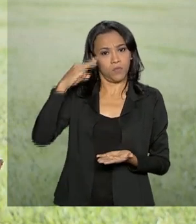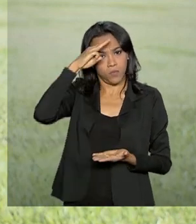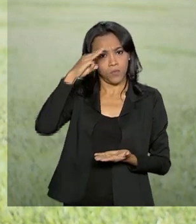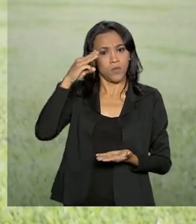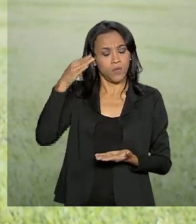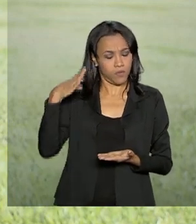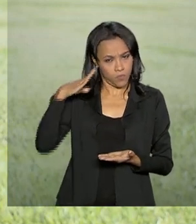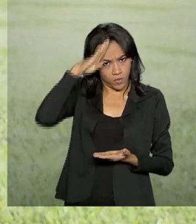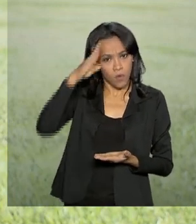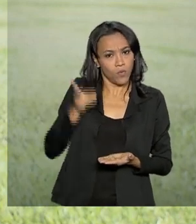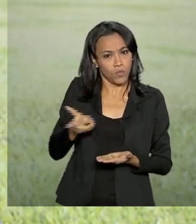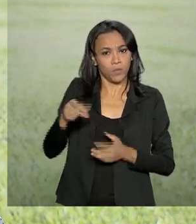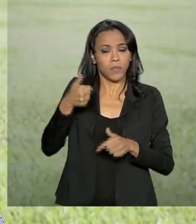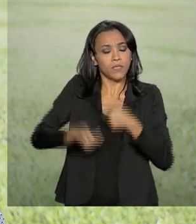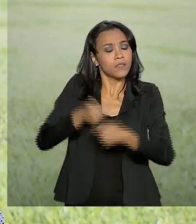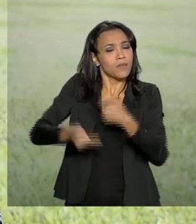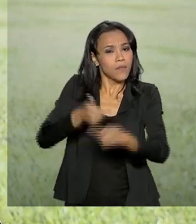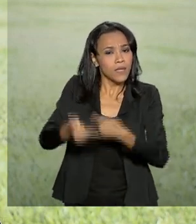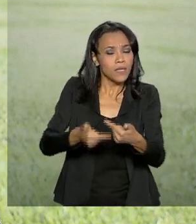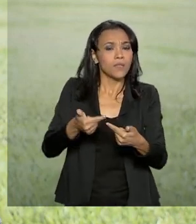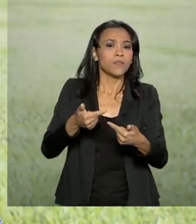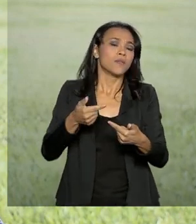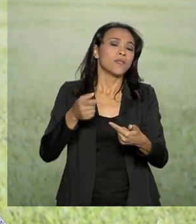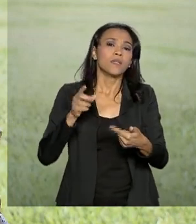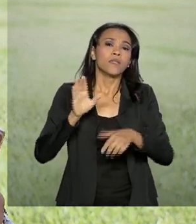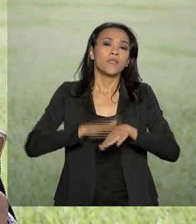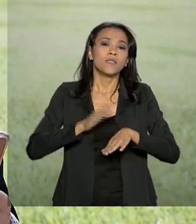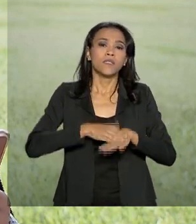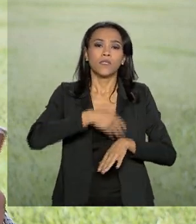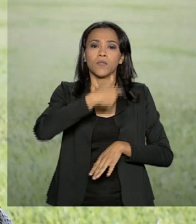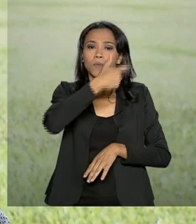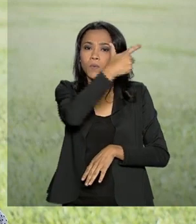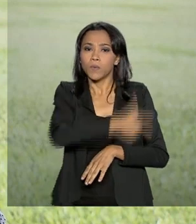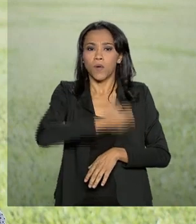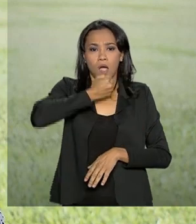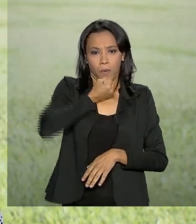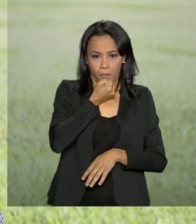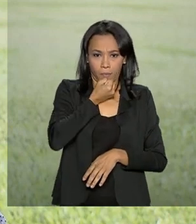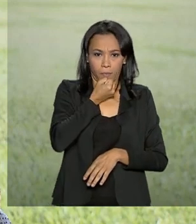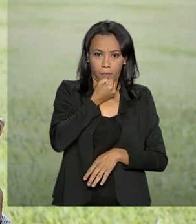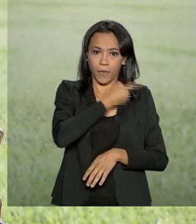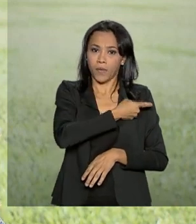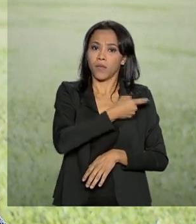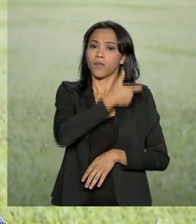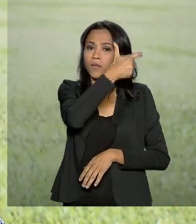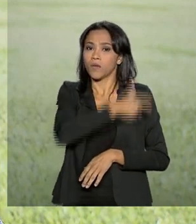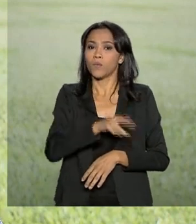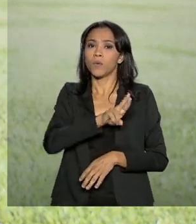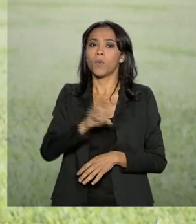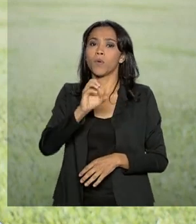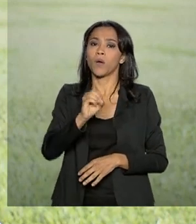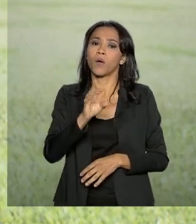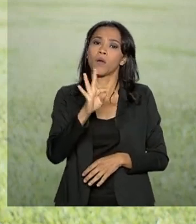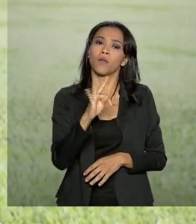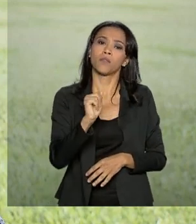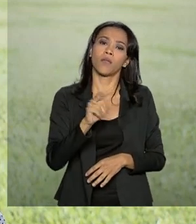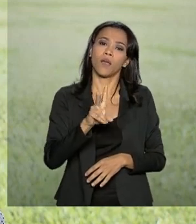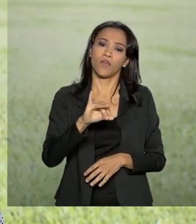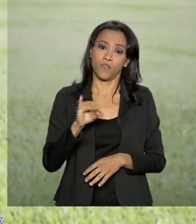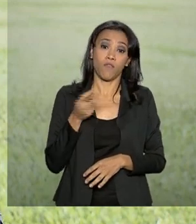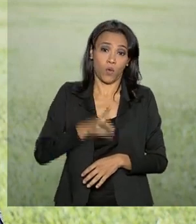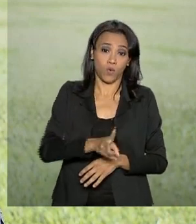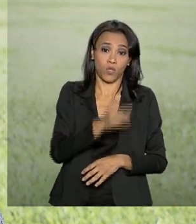agenda mais leve nesses dias. Segundo o porta-voz do presidente da Presidência da República, Otávio Rego Barros, Bolsonaro vai continuar